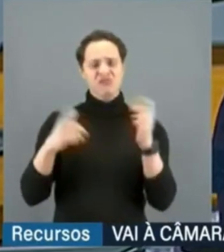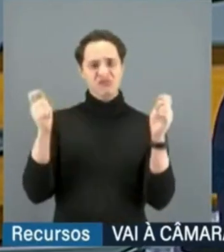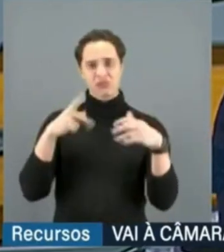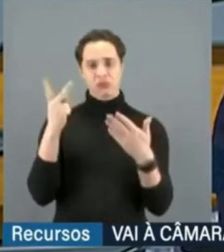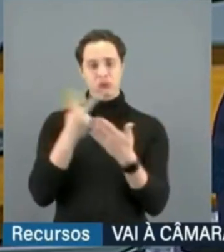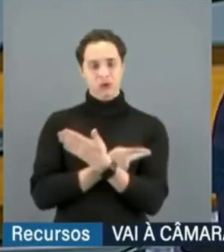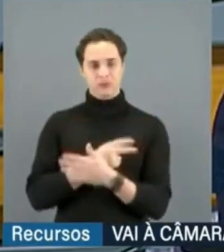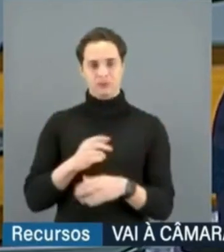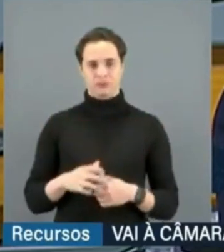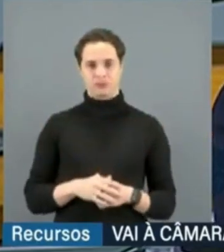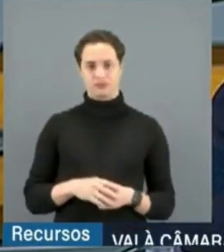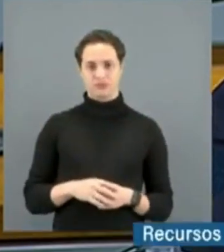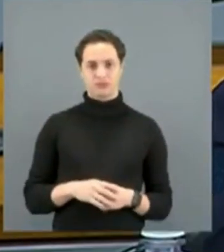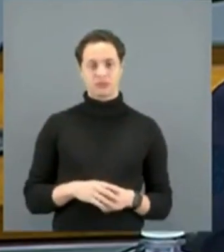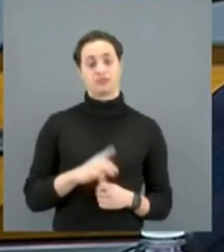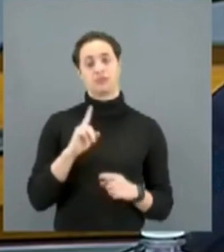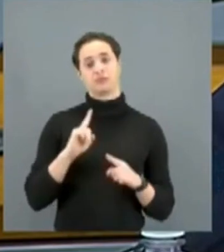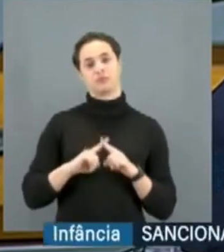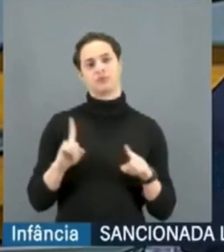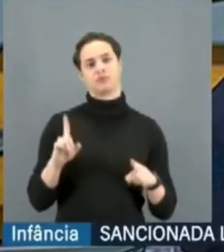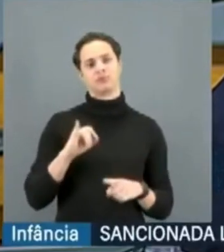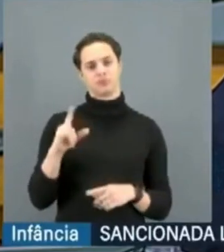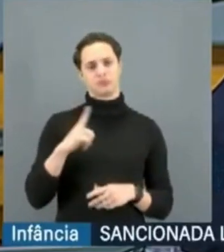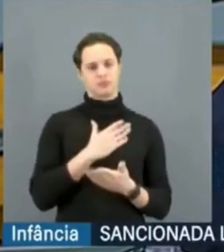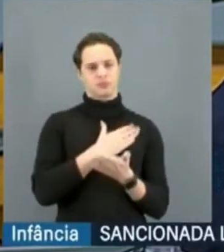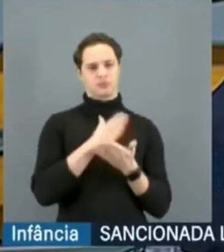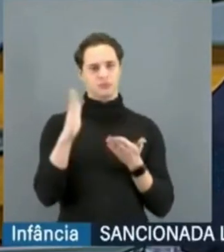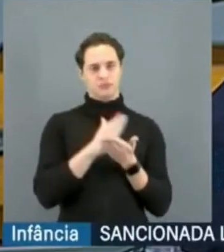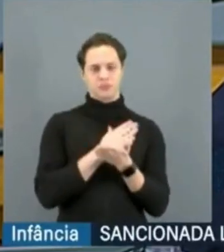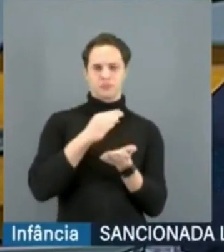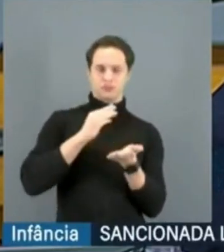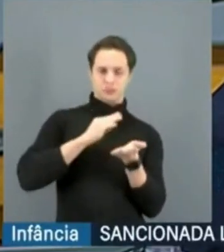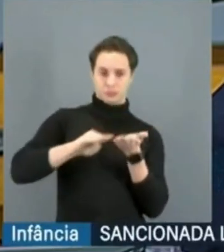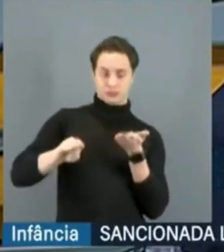aparecer. Mas se existem algumas mensagens